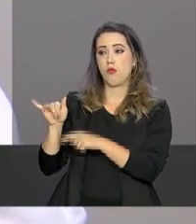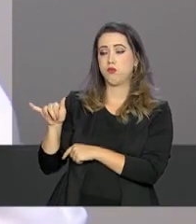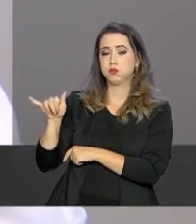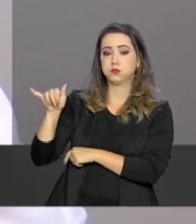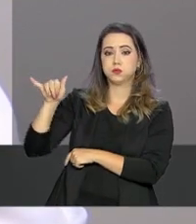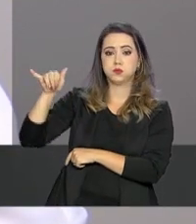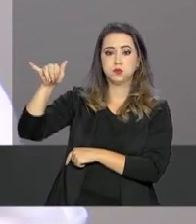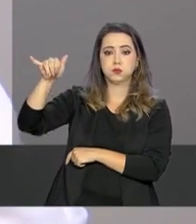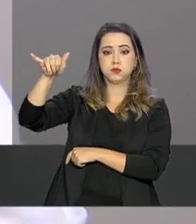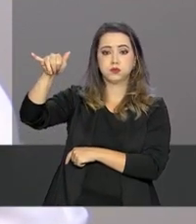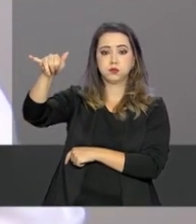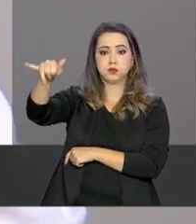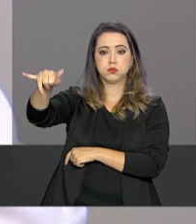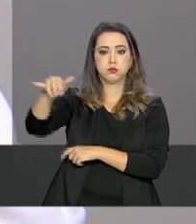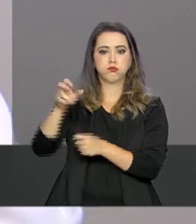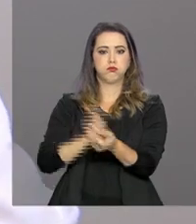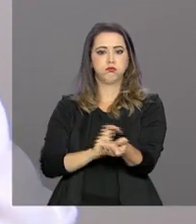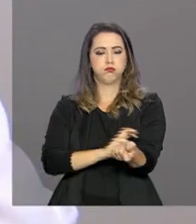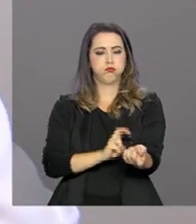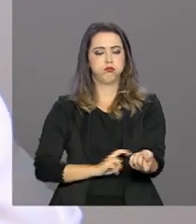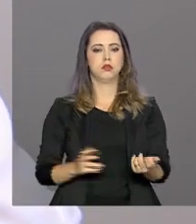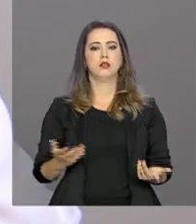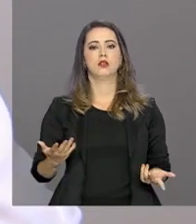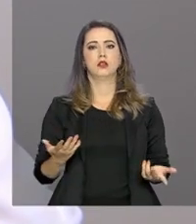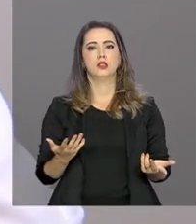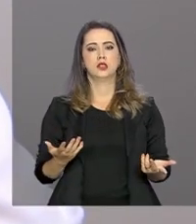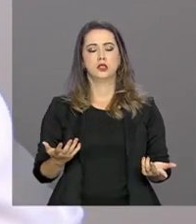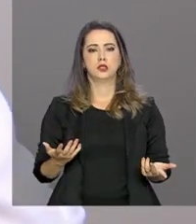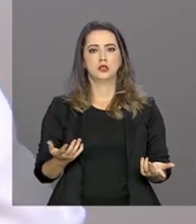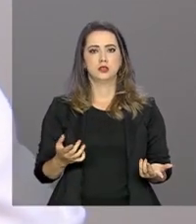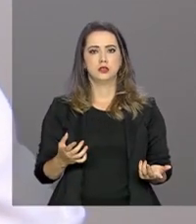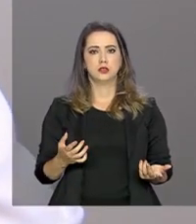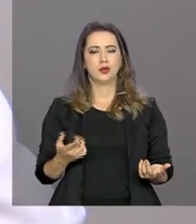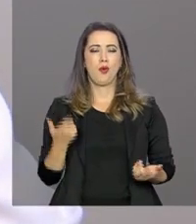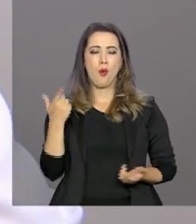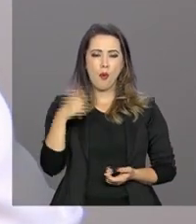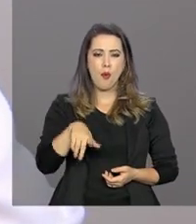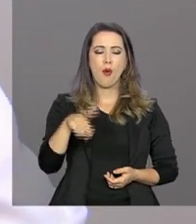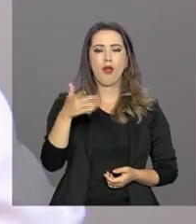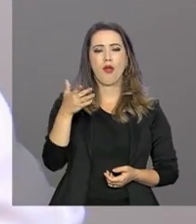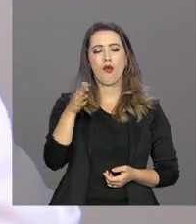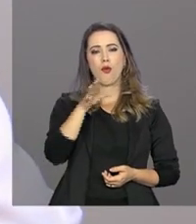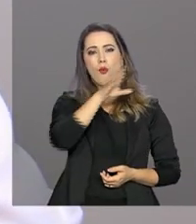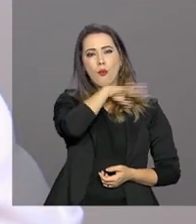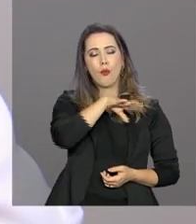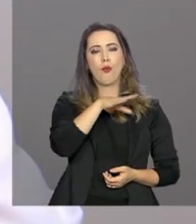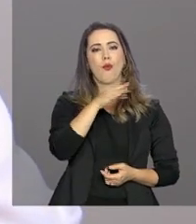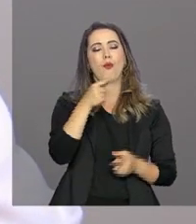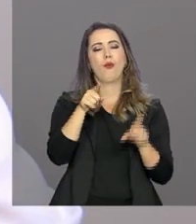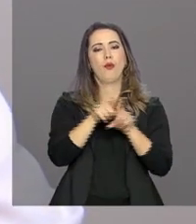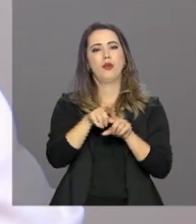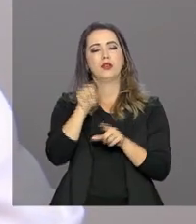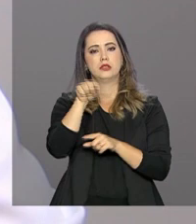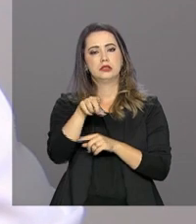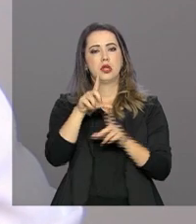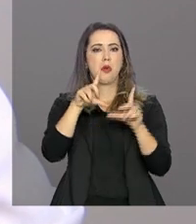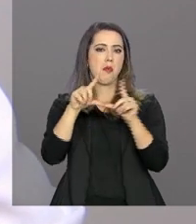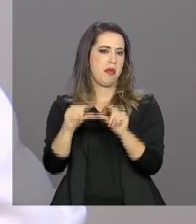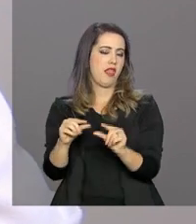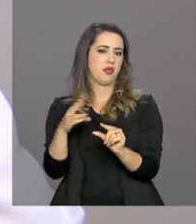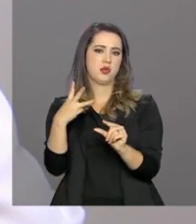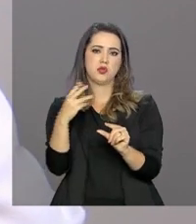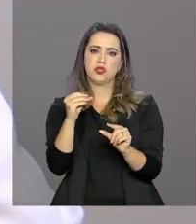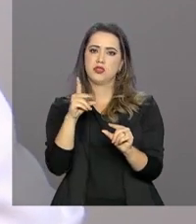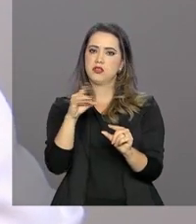longo estresse é muito animal então eu sempre recomendo se o senhor vai ficar menos de 30 dias